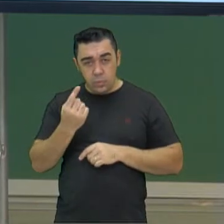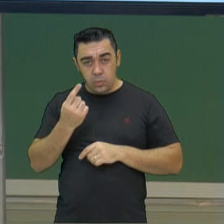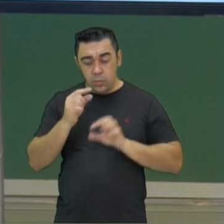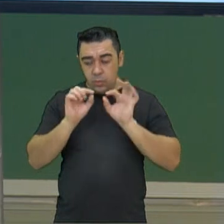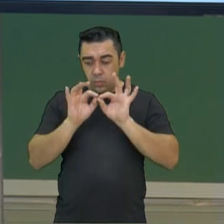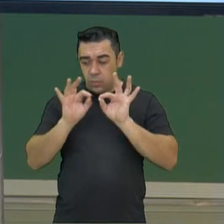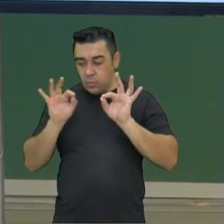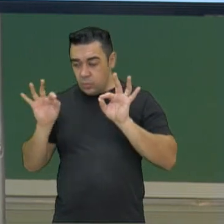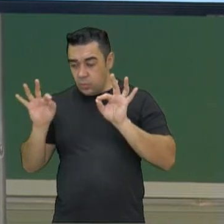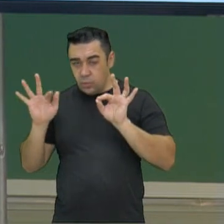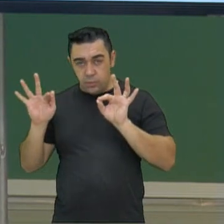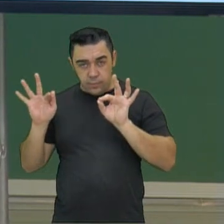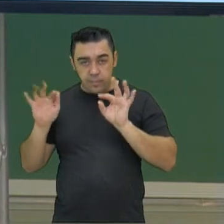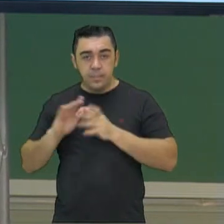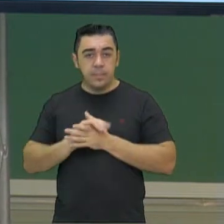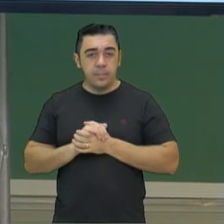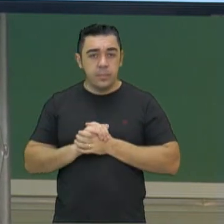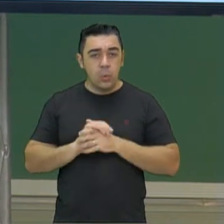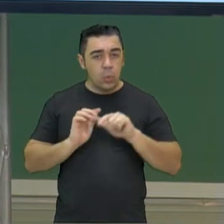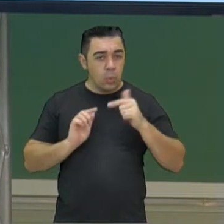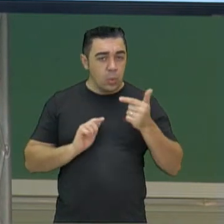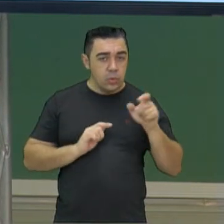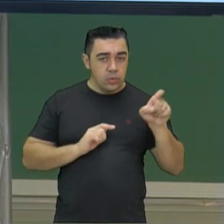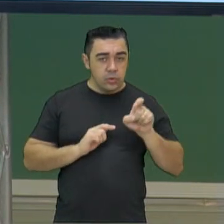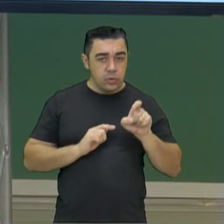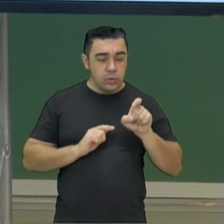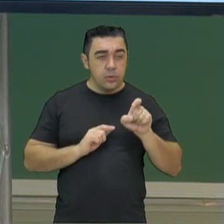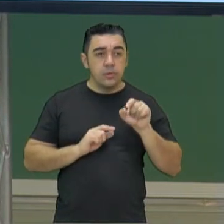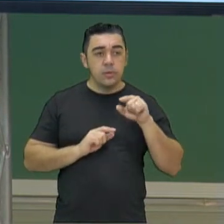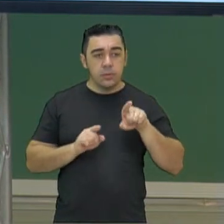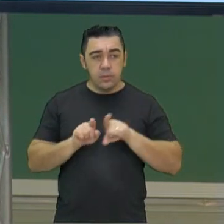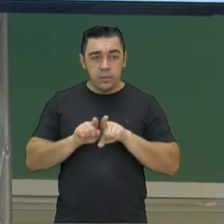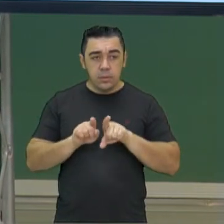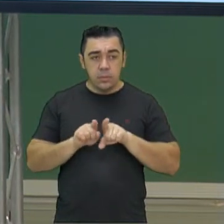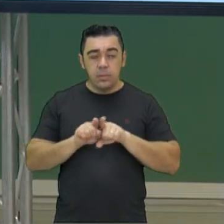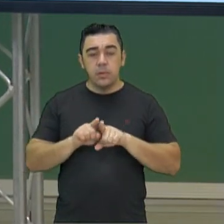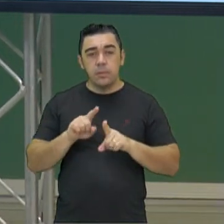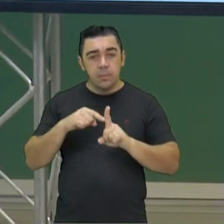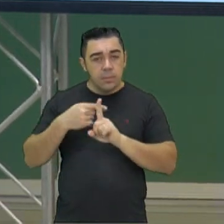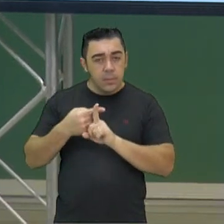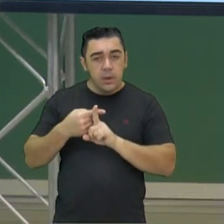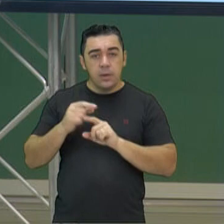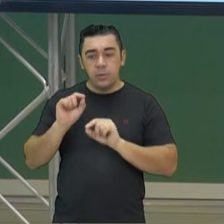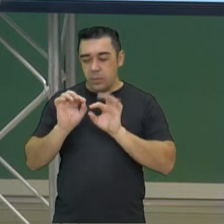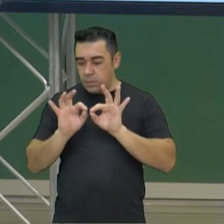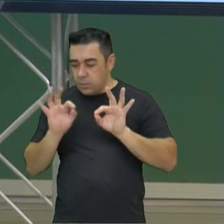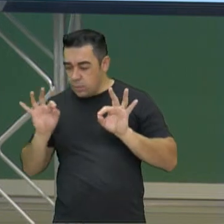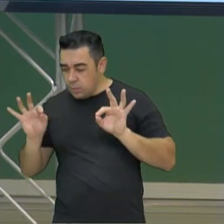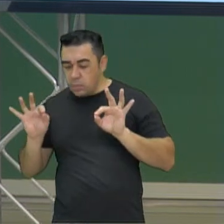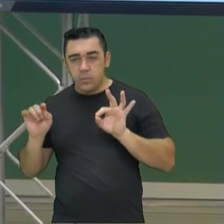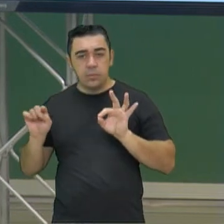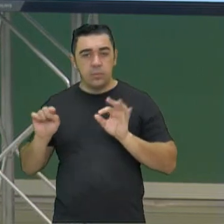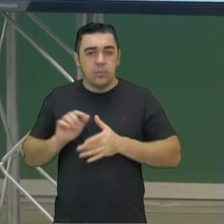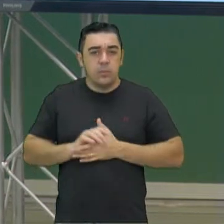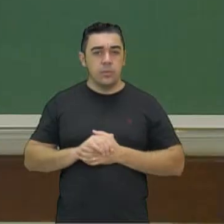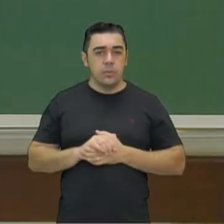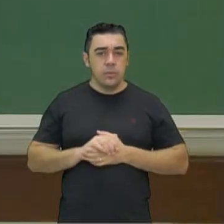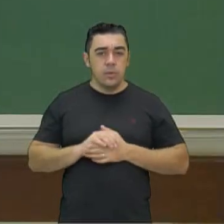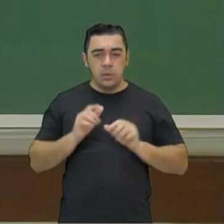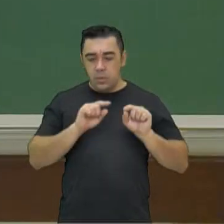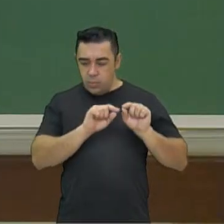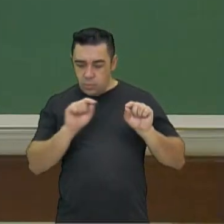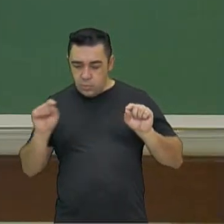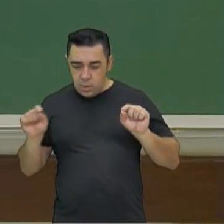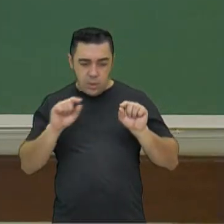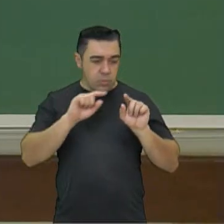o outro foco, o x do centro mais a distância do centro ao foco. Um para um lado,